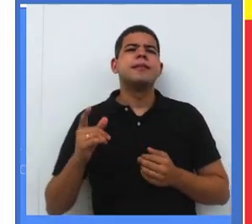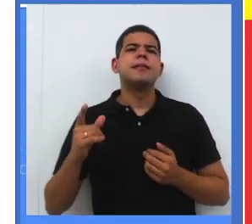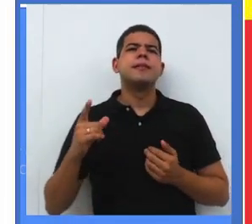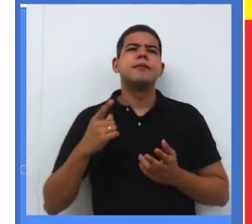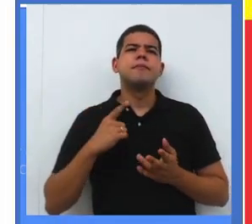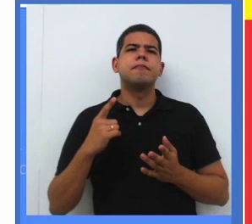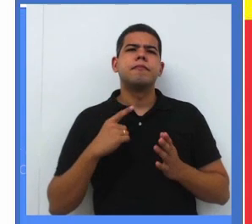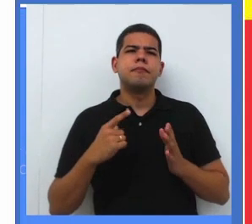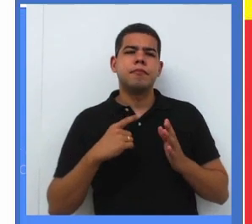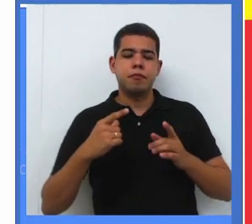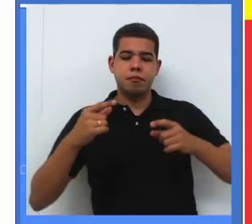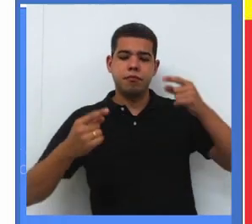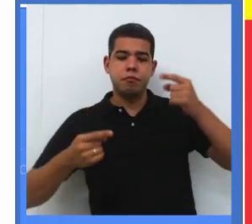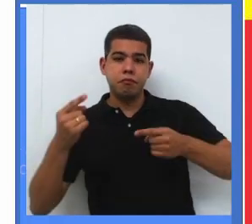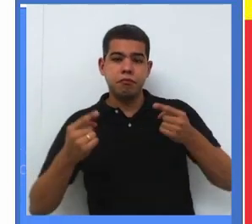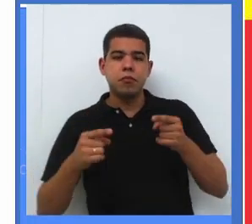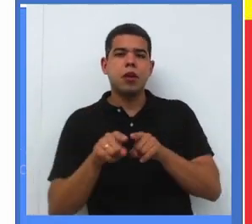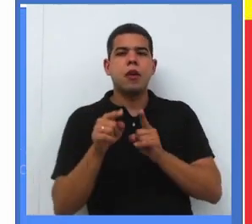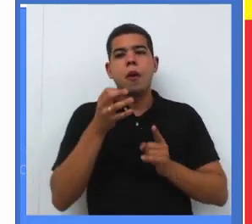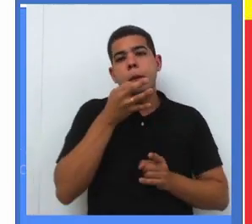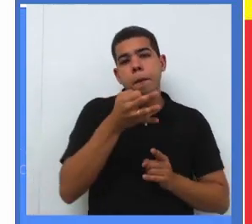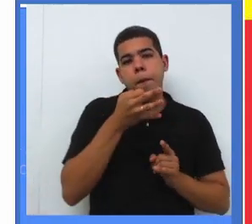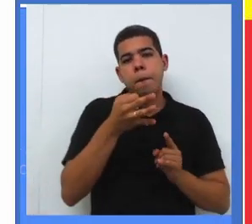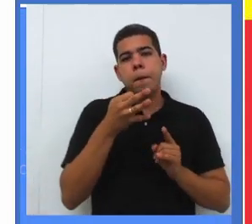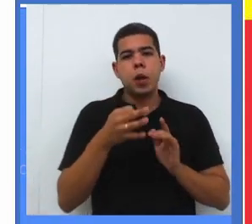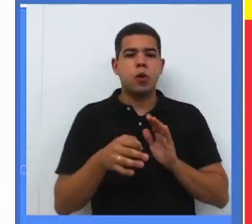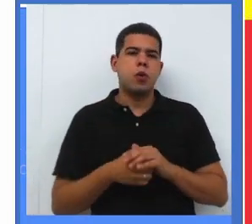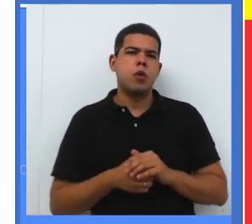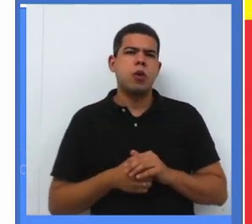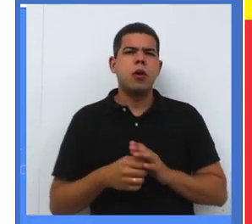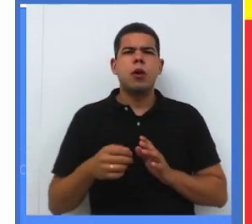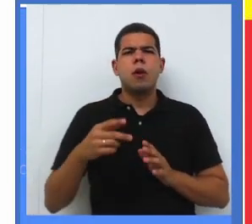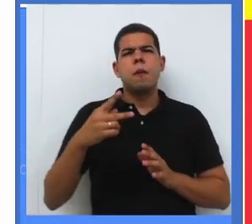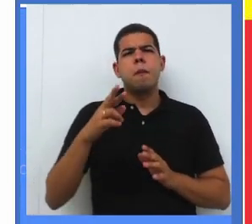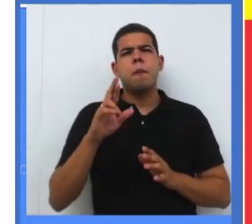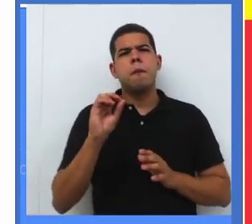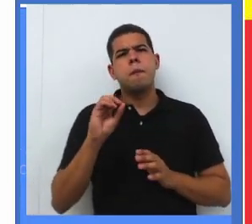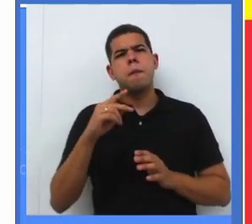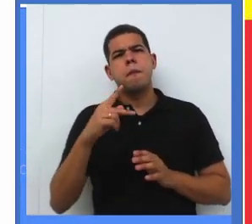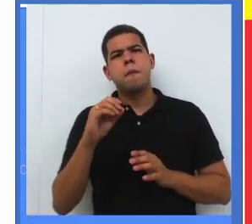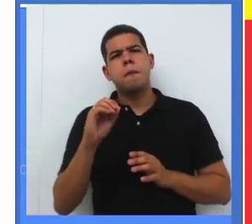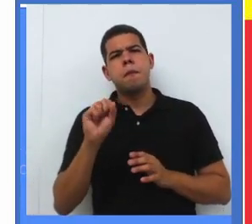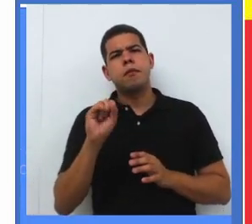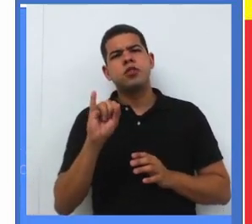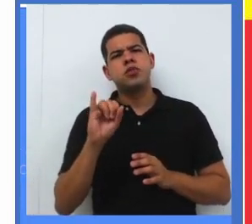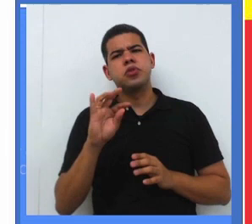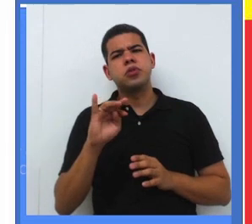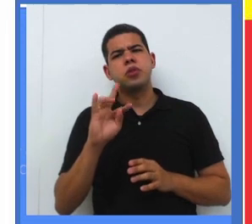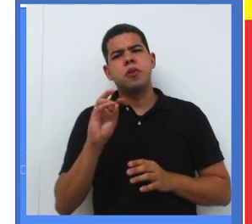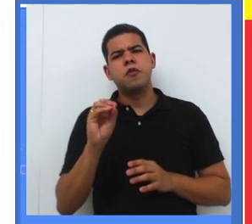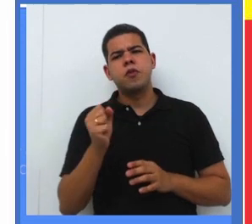os procedimentos políticos e propositivos. O que é propositivo?